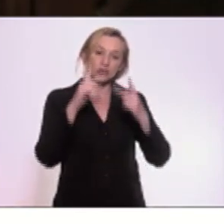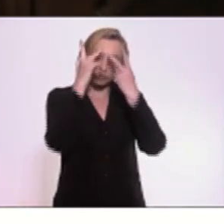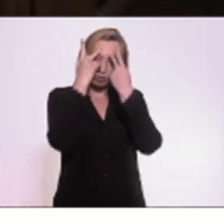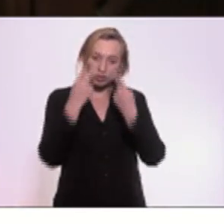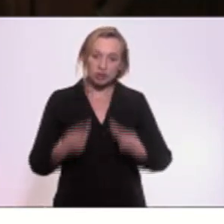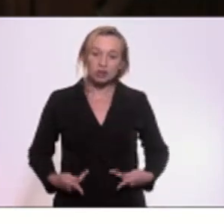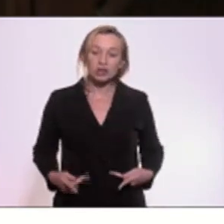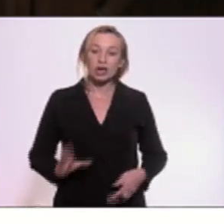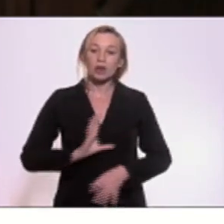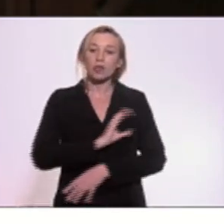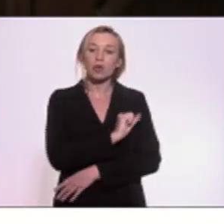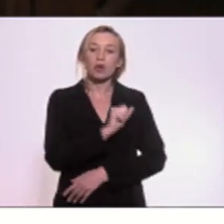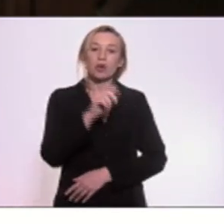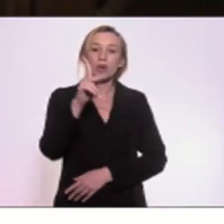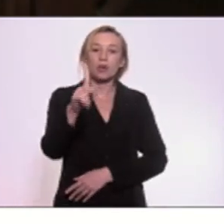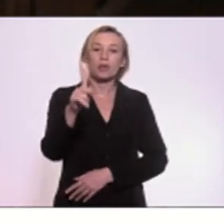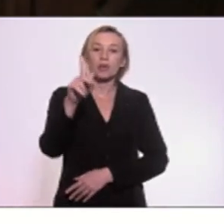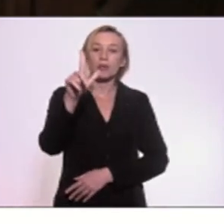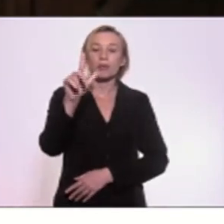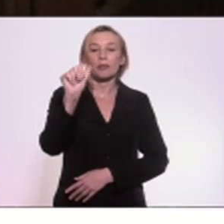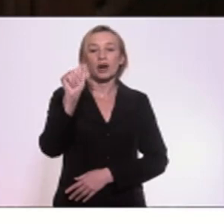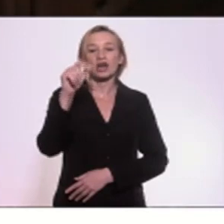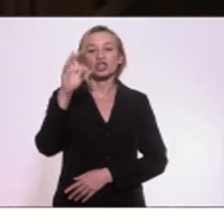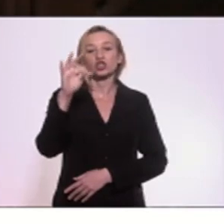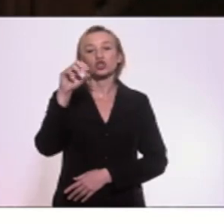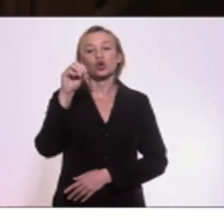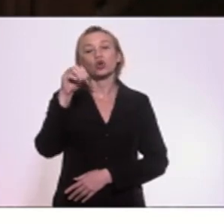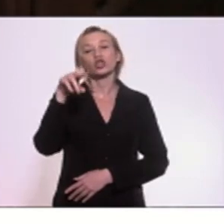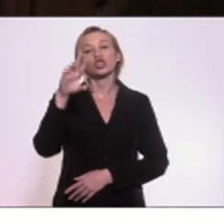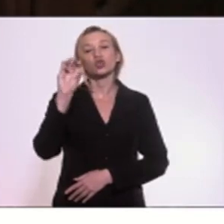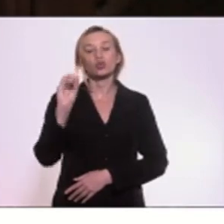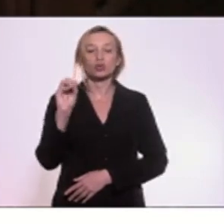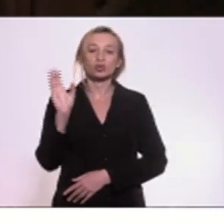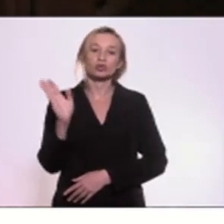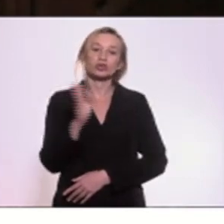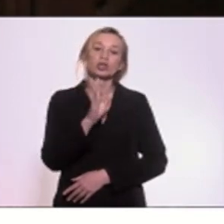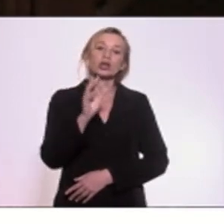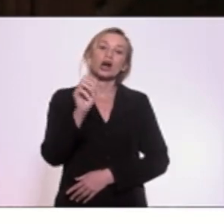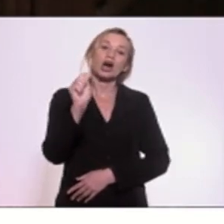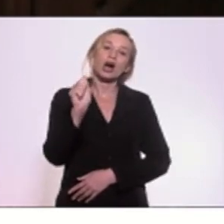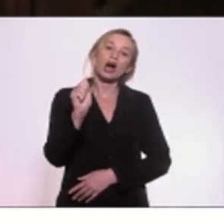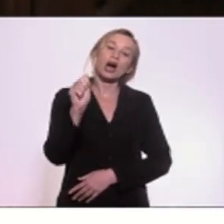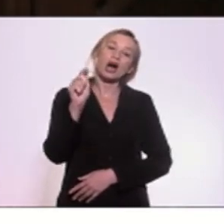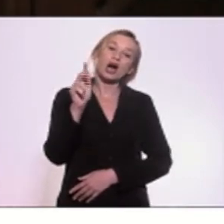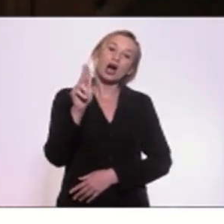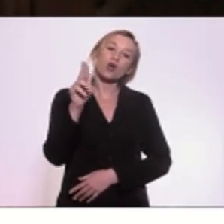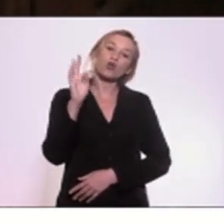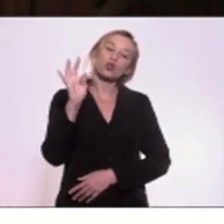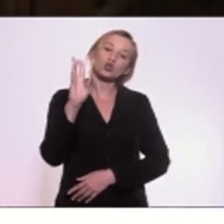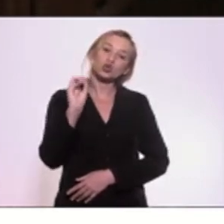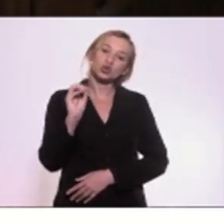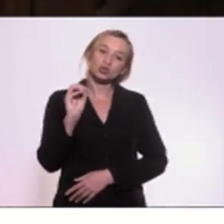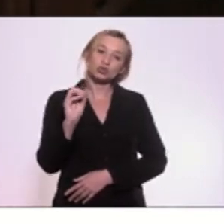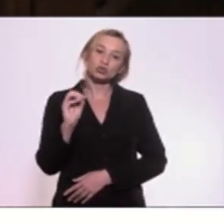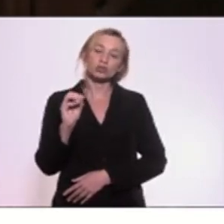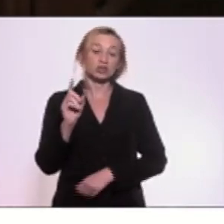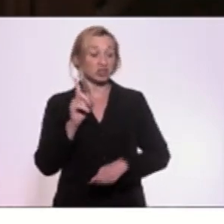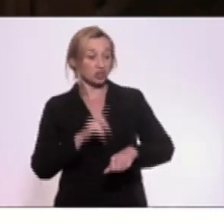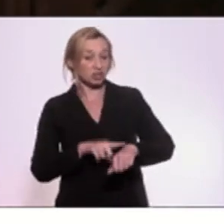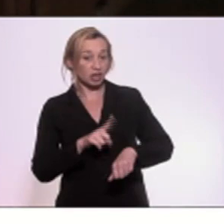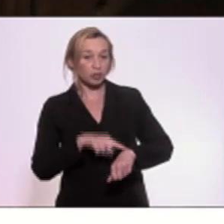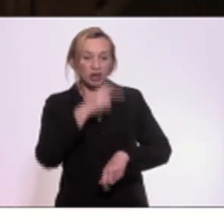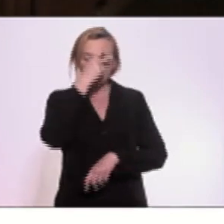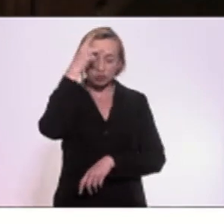amor platônico de Auguste Comte. Nessa época as pessoas tinham